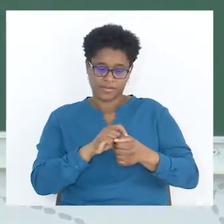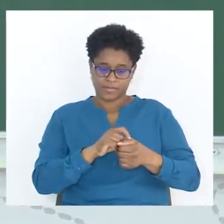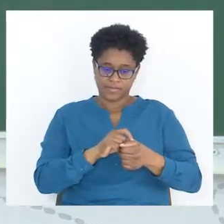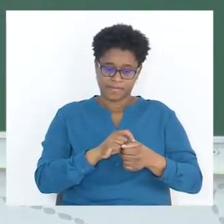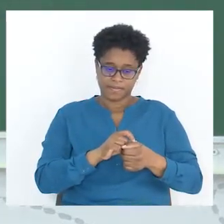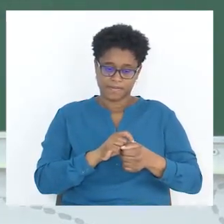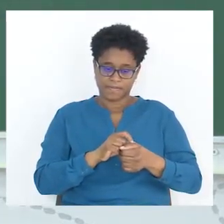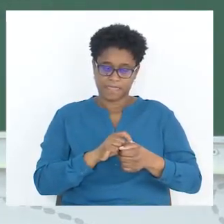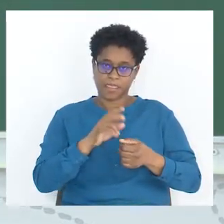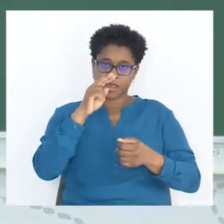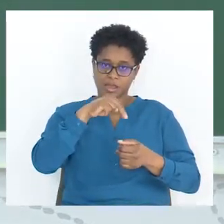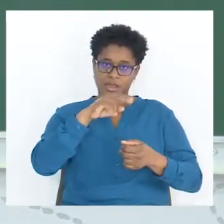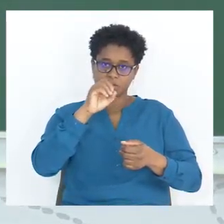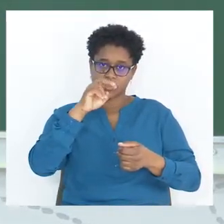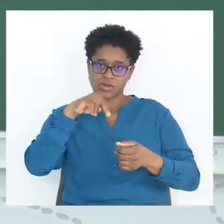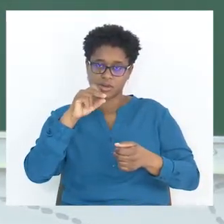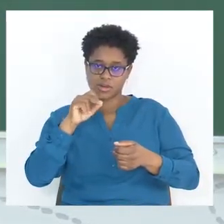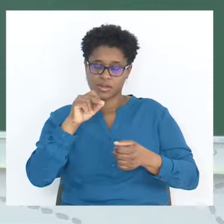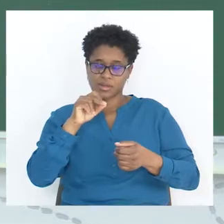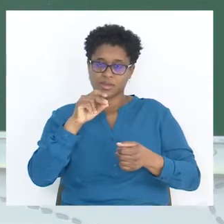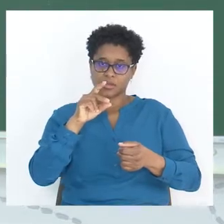a noradrenalina,